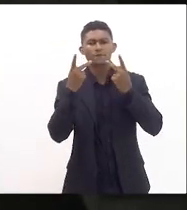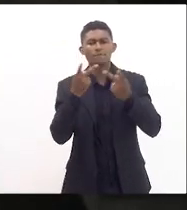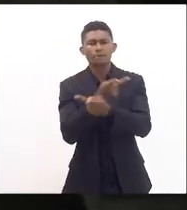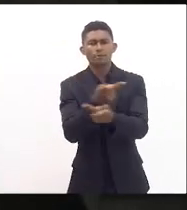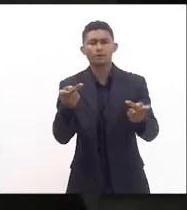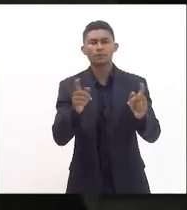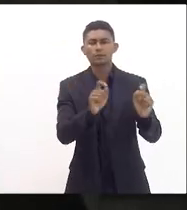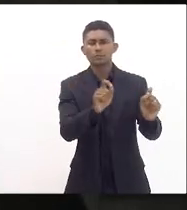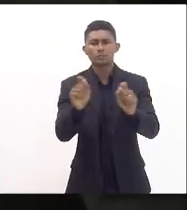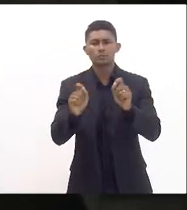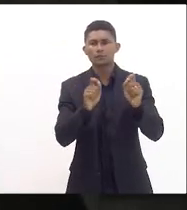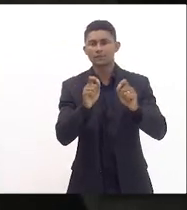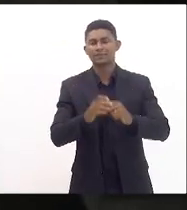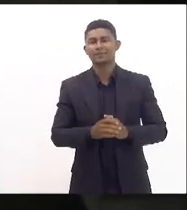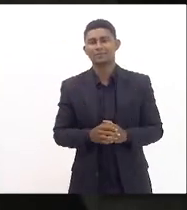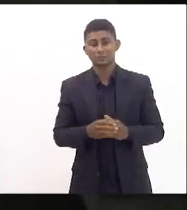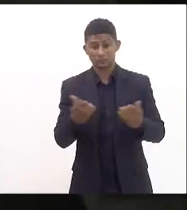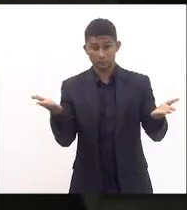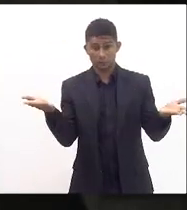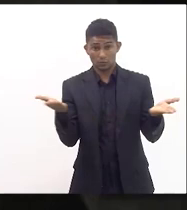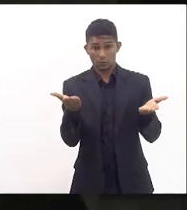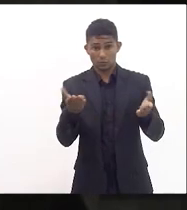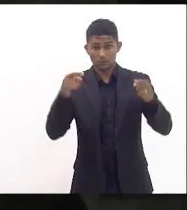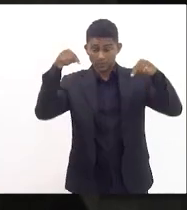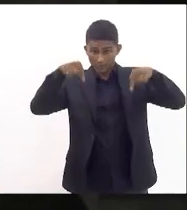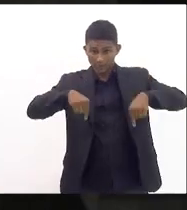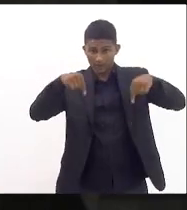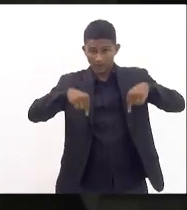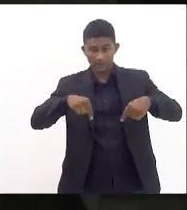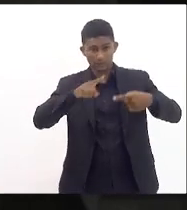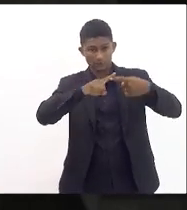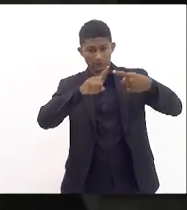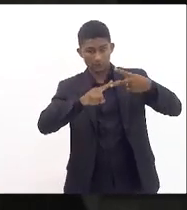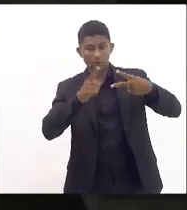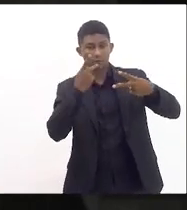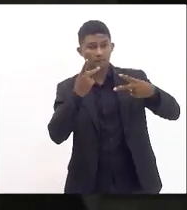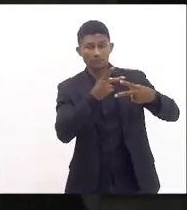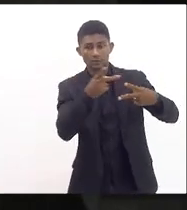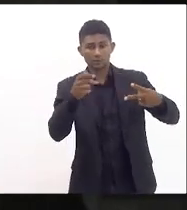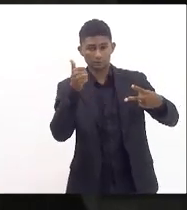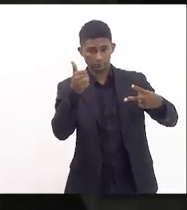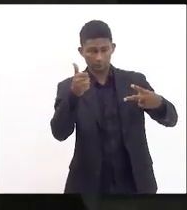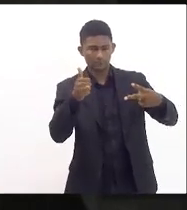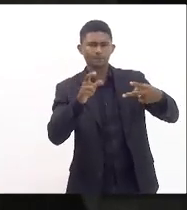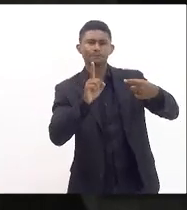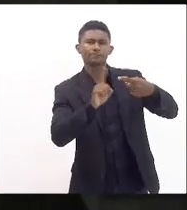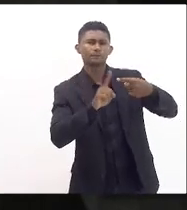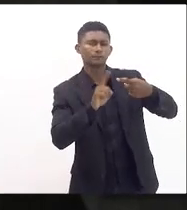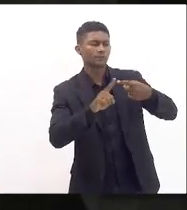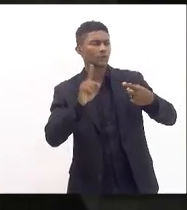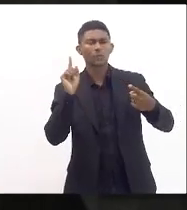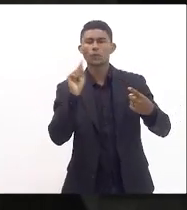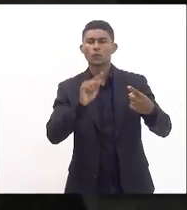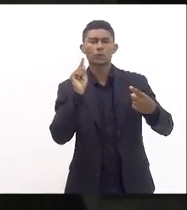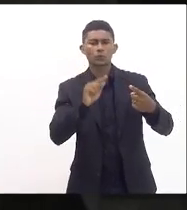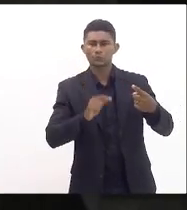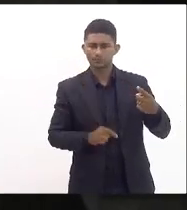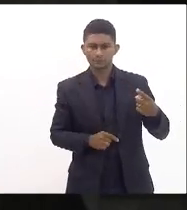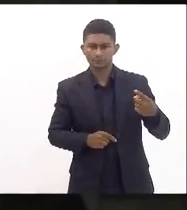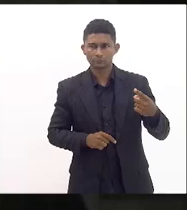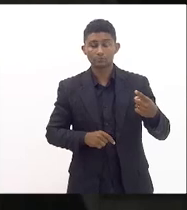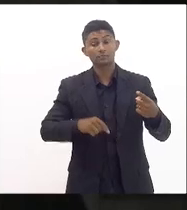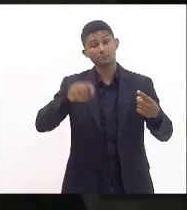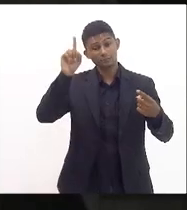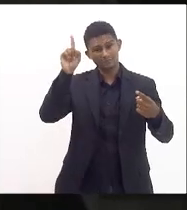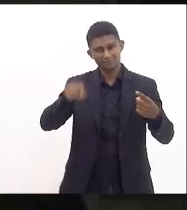hoje, no expediente final, sobre dois pontos. Em primeiro lugar, retomar a questão de